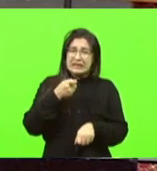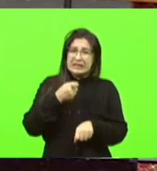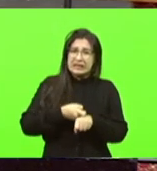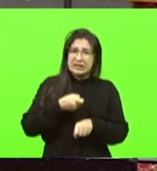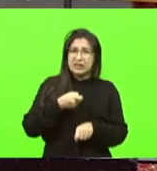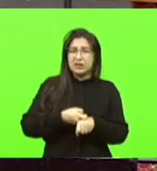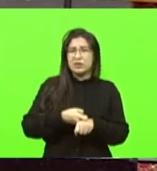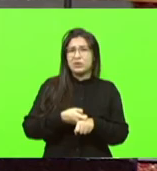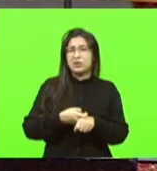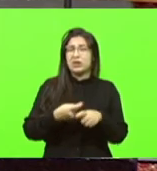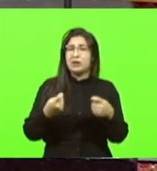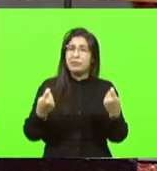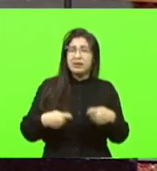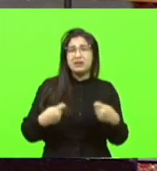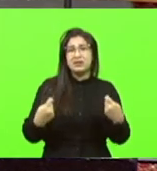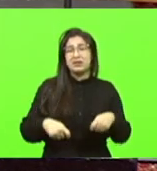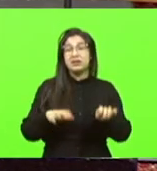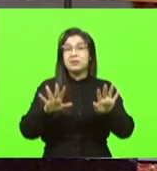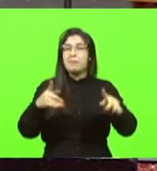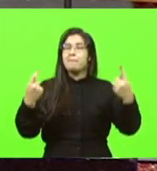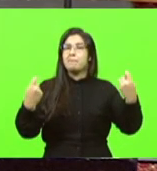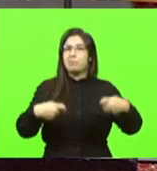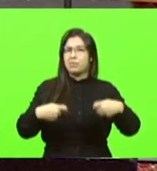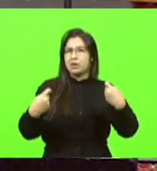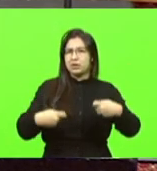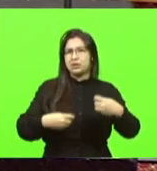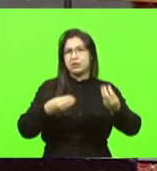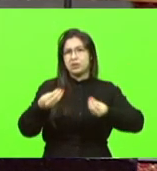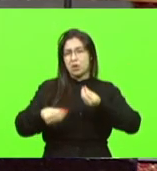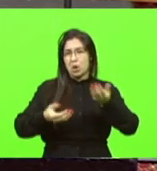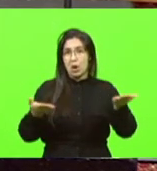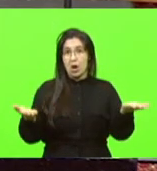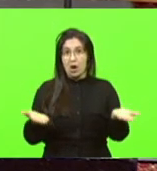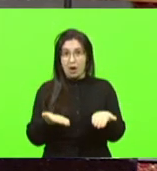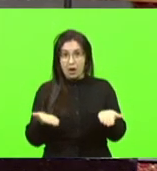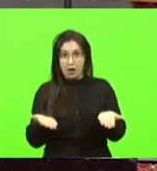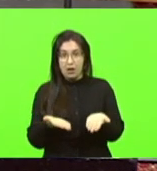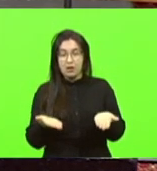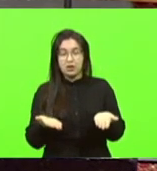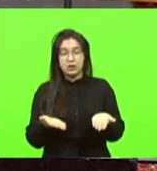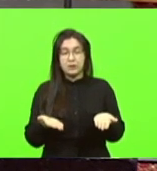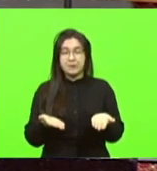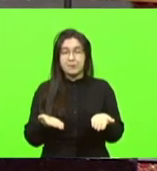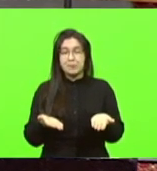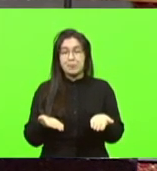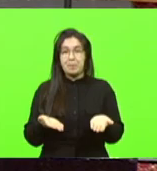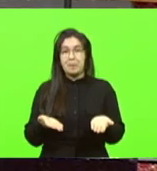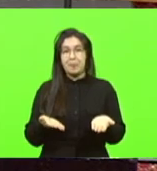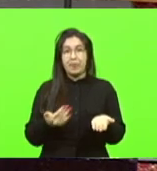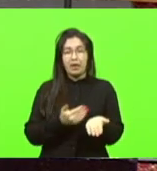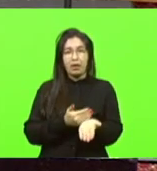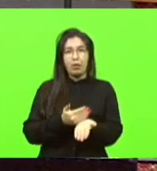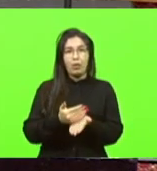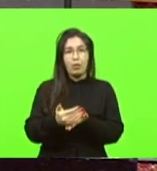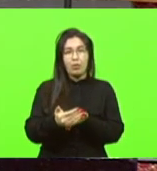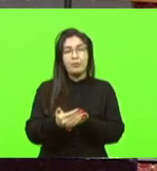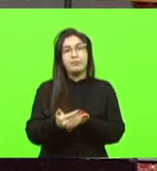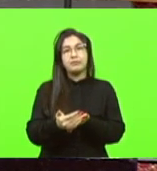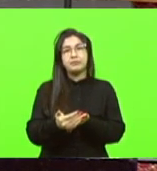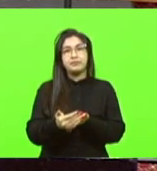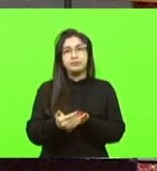necessárias mas nós precisamos agora é a partir desse